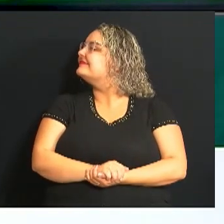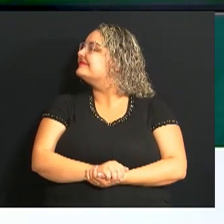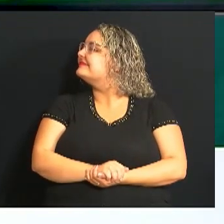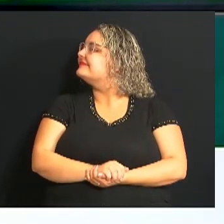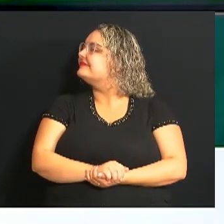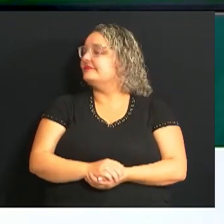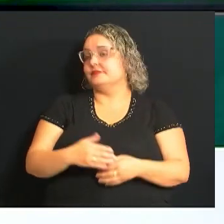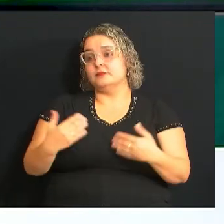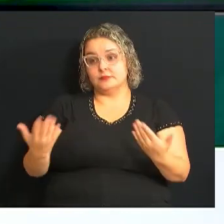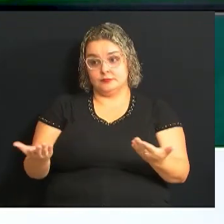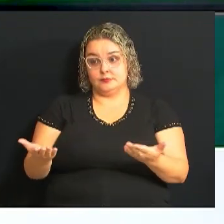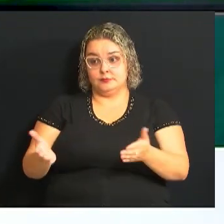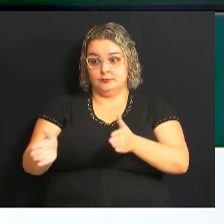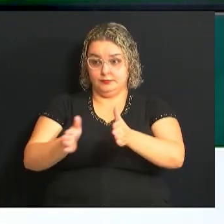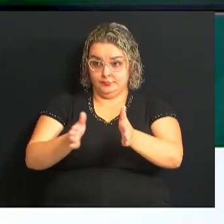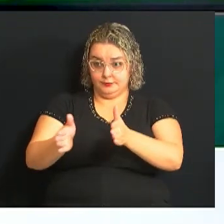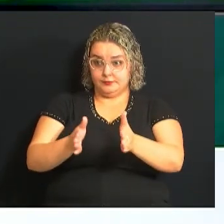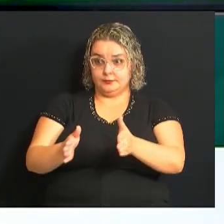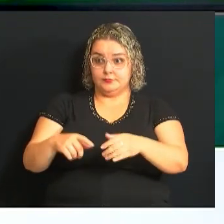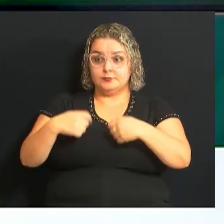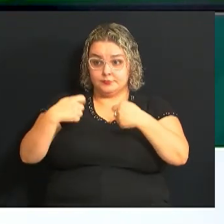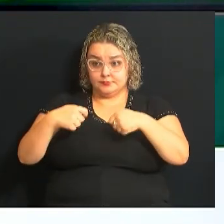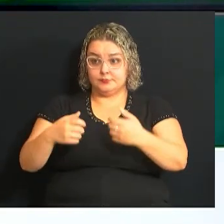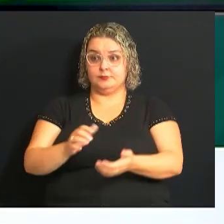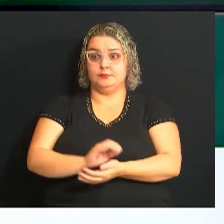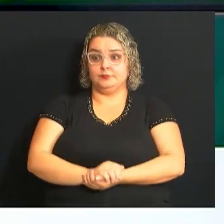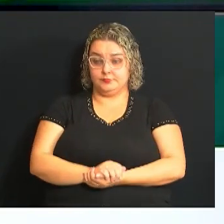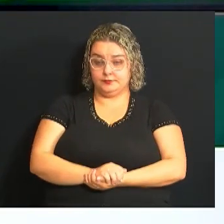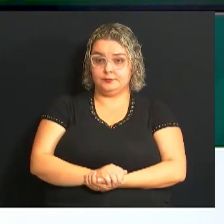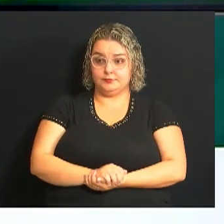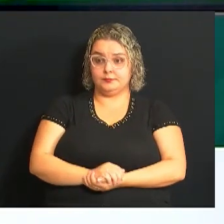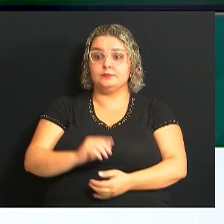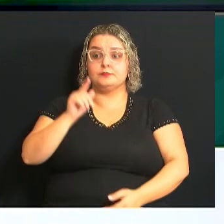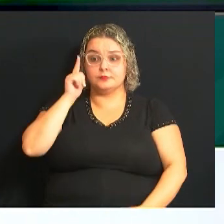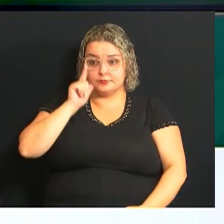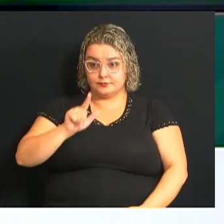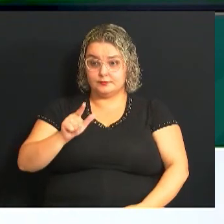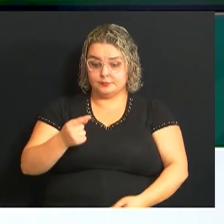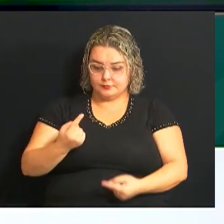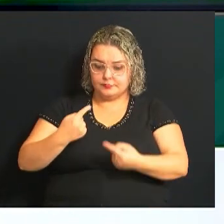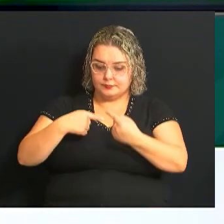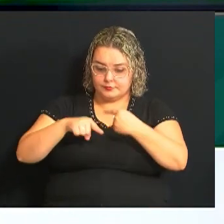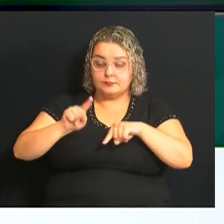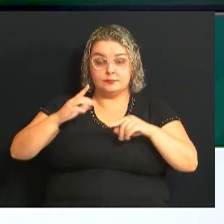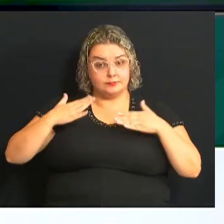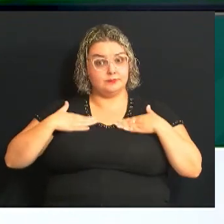Foi um período muito necessário, né, para a gente conseguir recuperar a forma física.